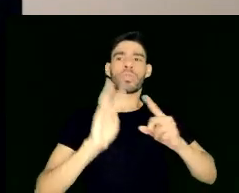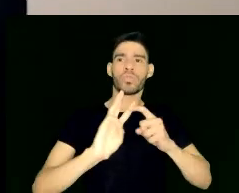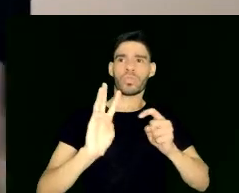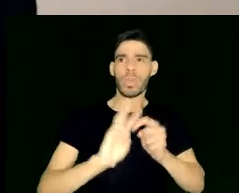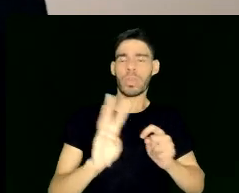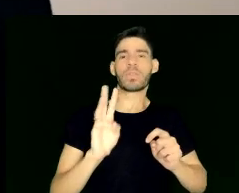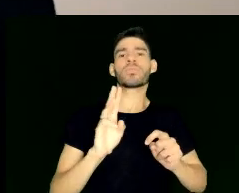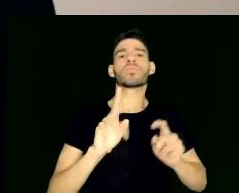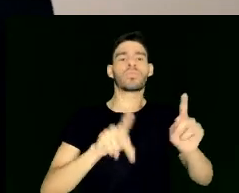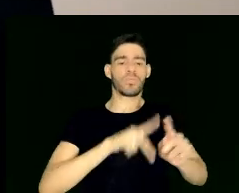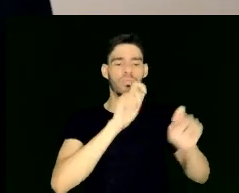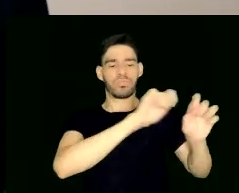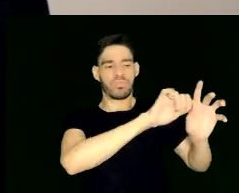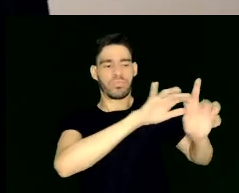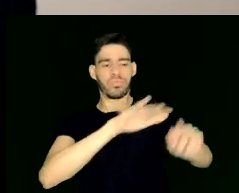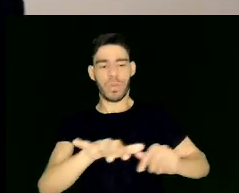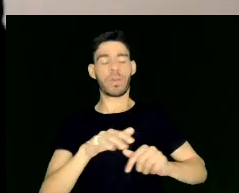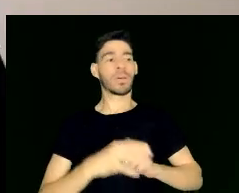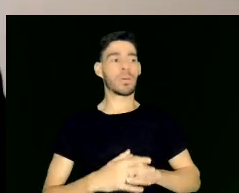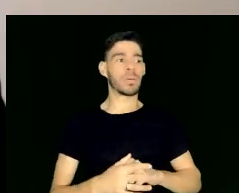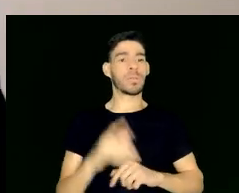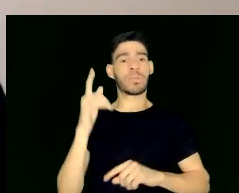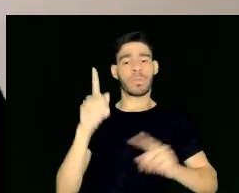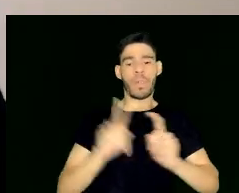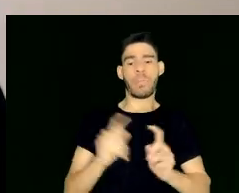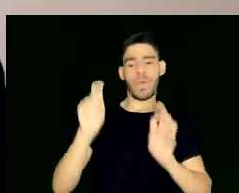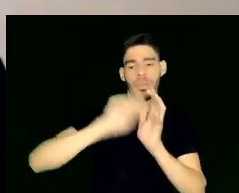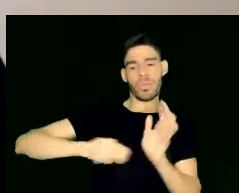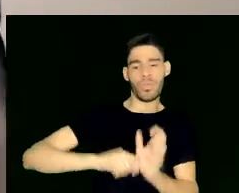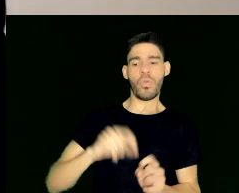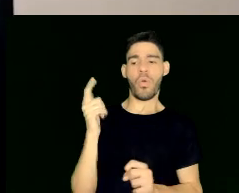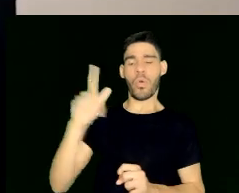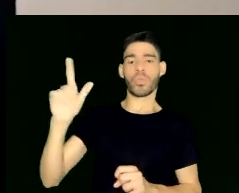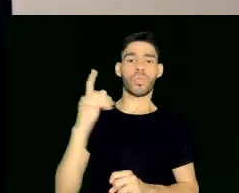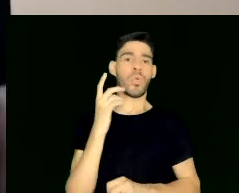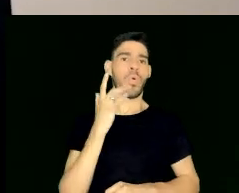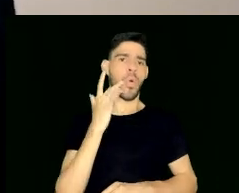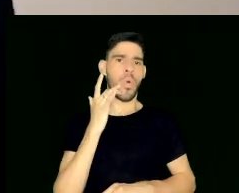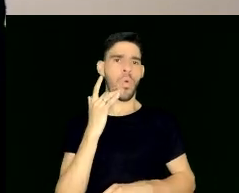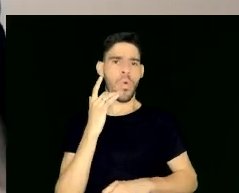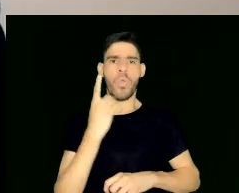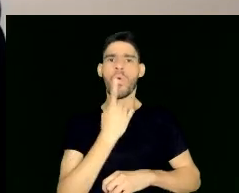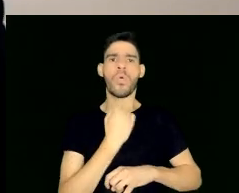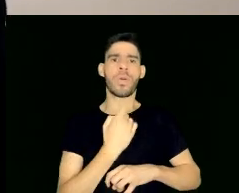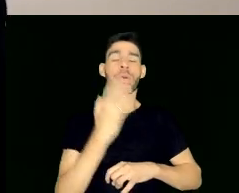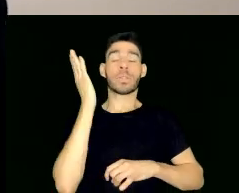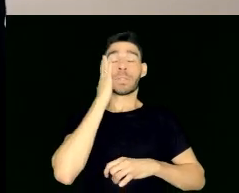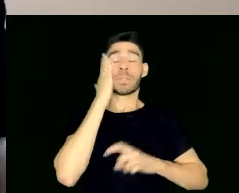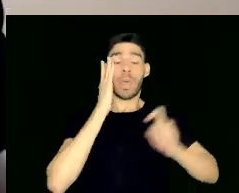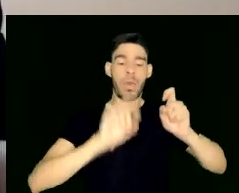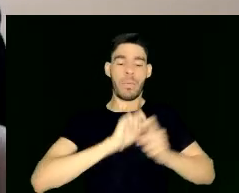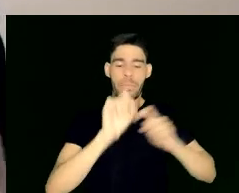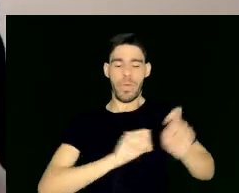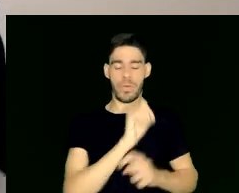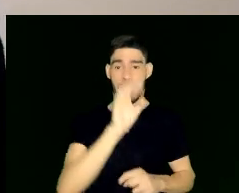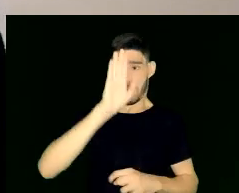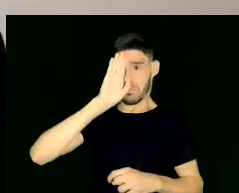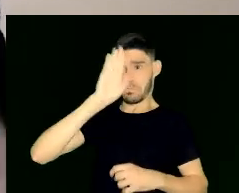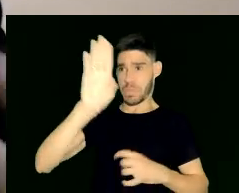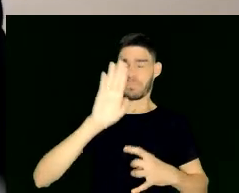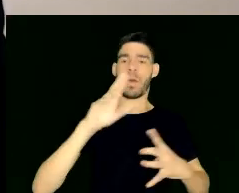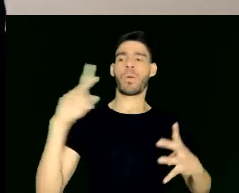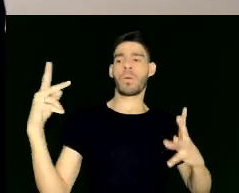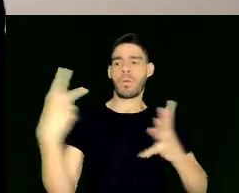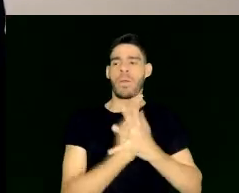Civilização, ou o clássico Die If You Must, de John Hamming, ou O Ouro Vermelho, para sabermos que a